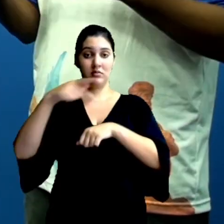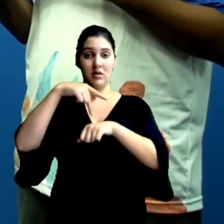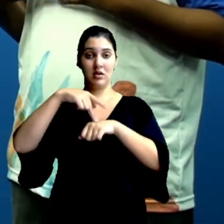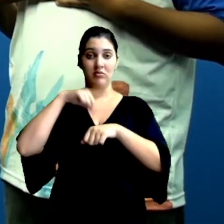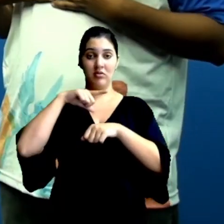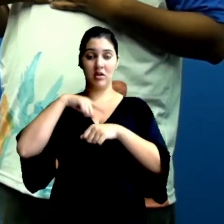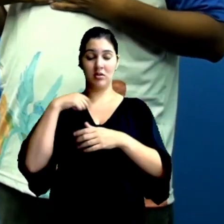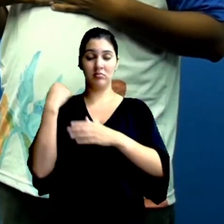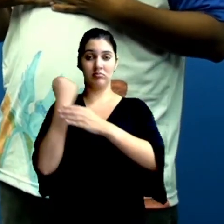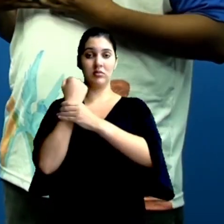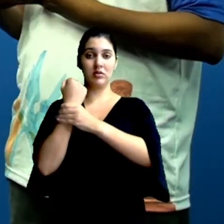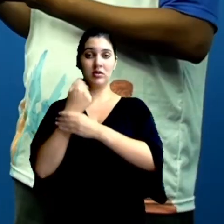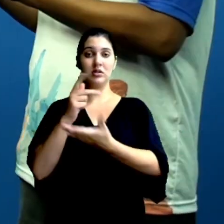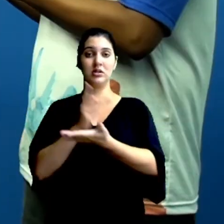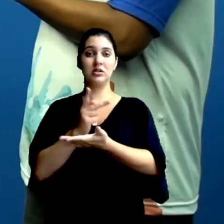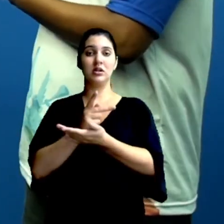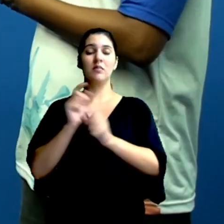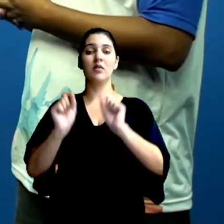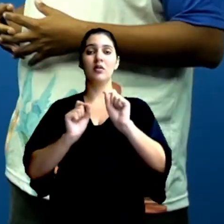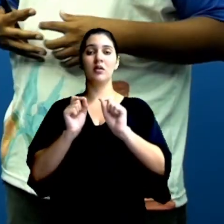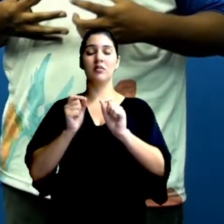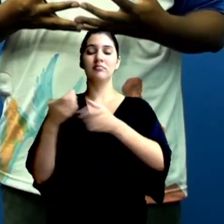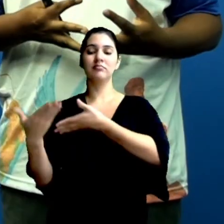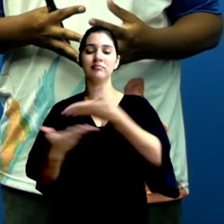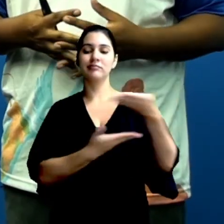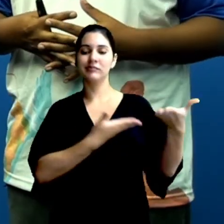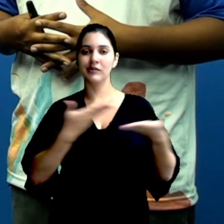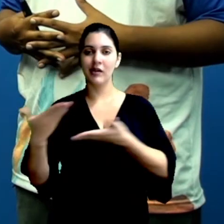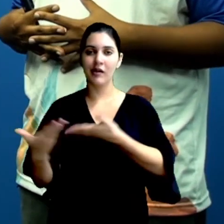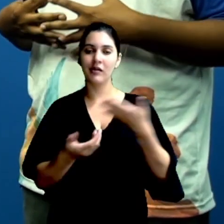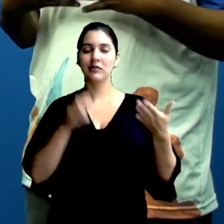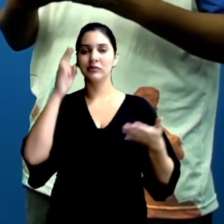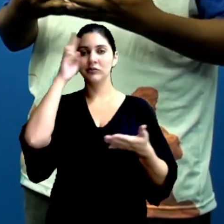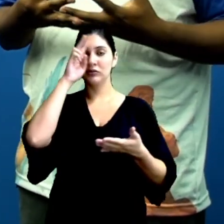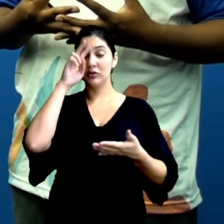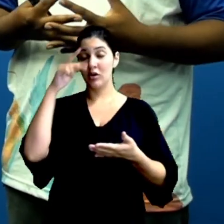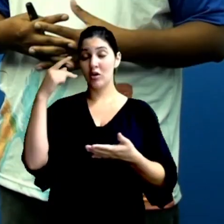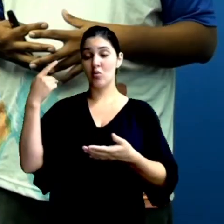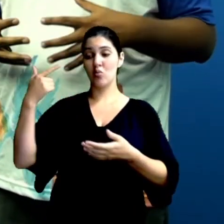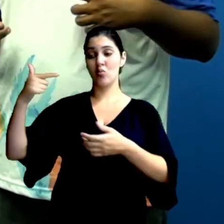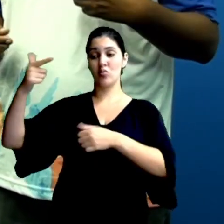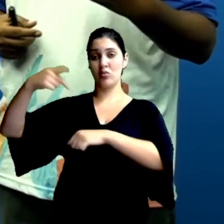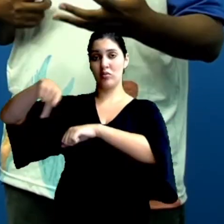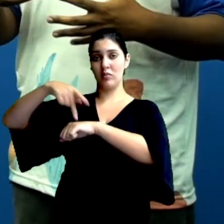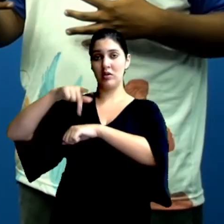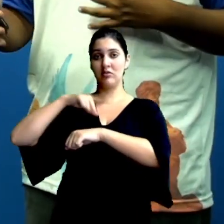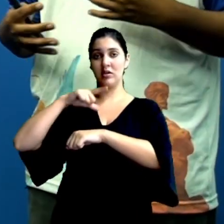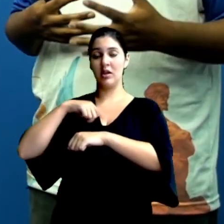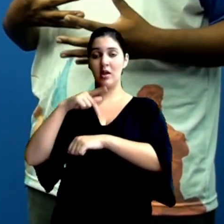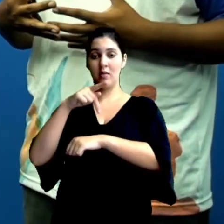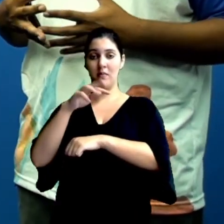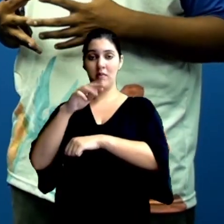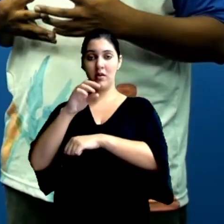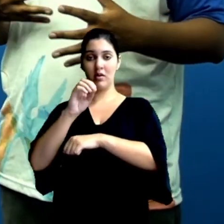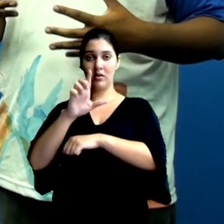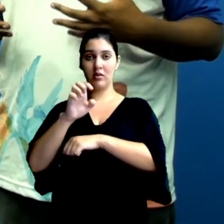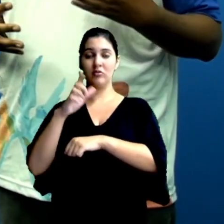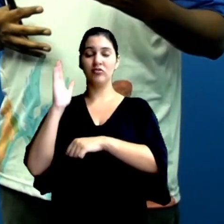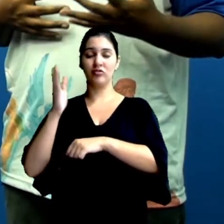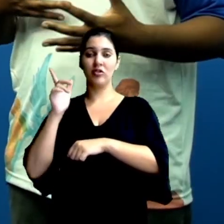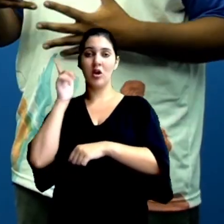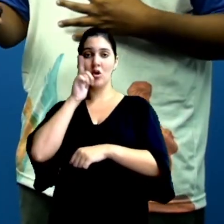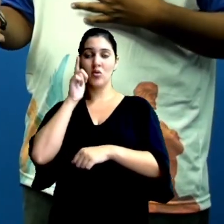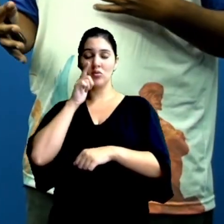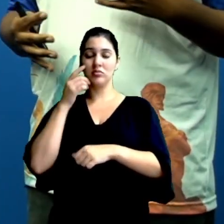garantir sempre uma relação amistosa com esses países, né, que são grandes produtores de petróleo, porque aí eles já conseguem